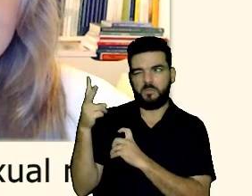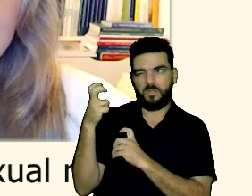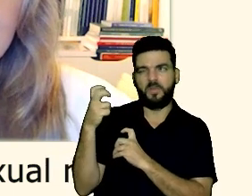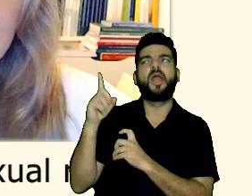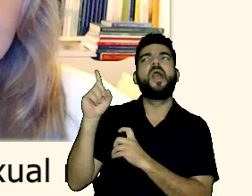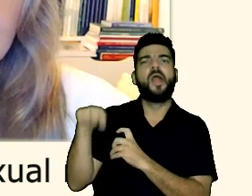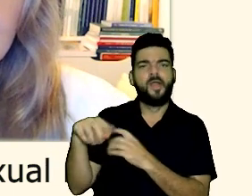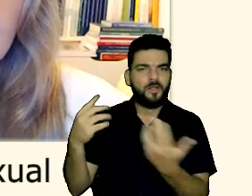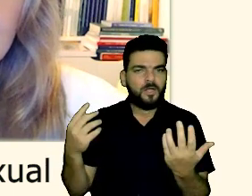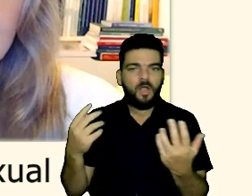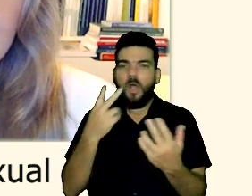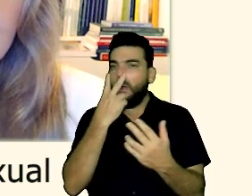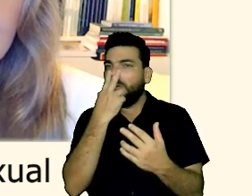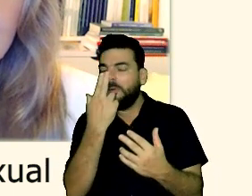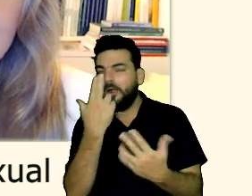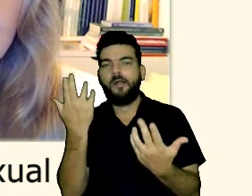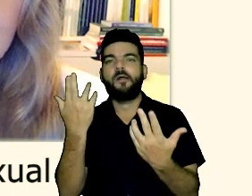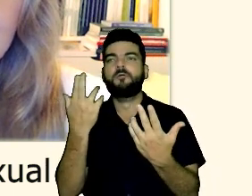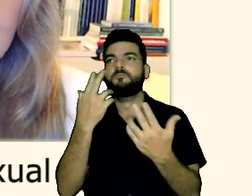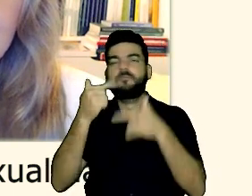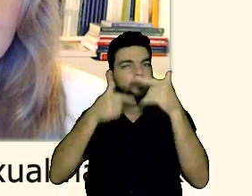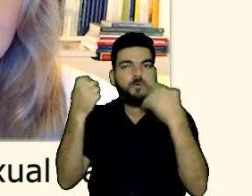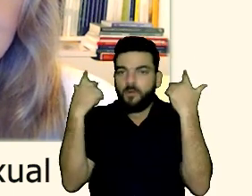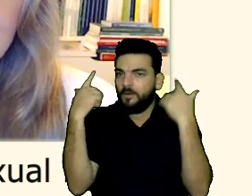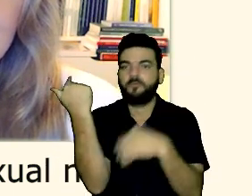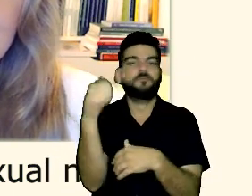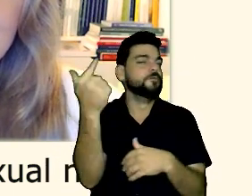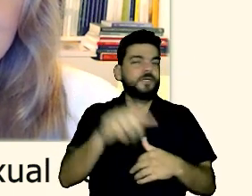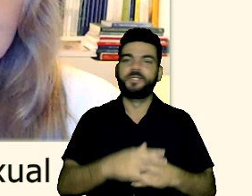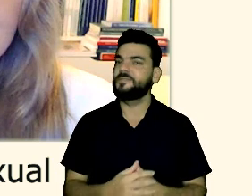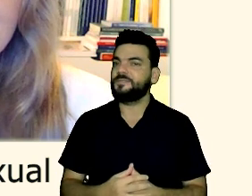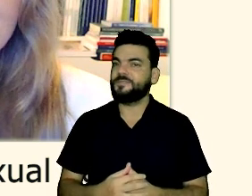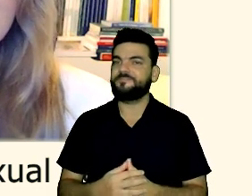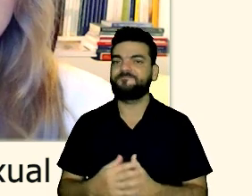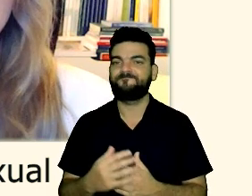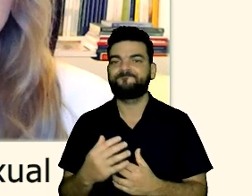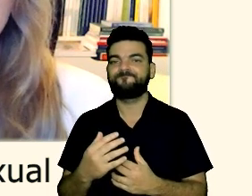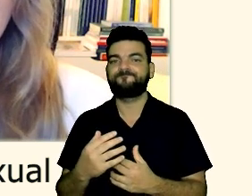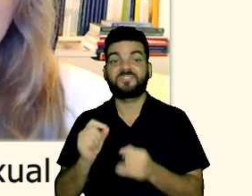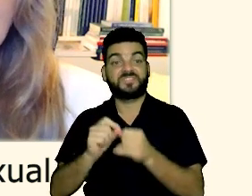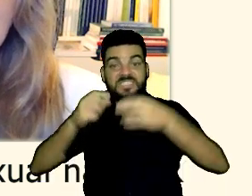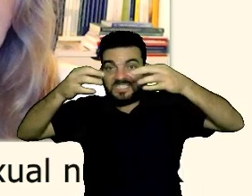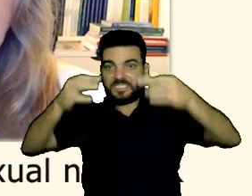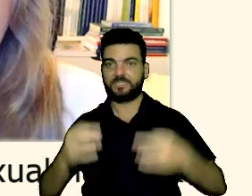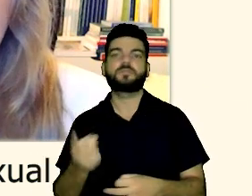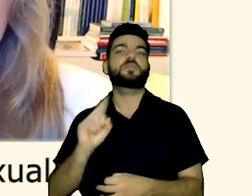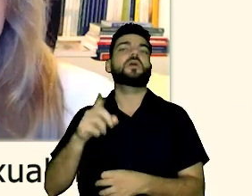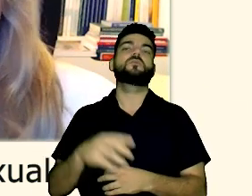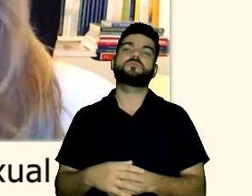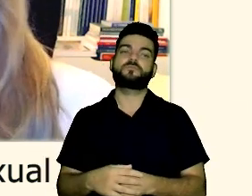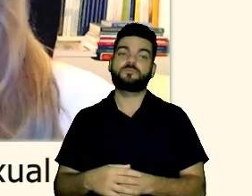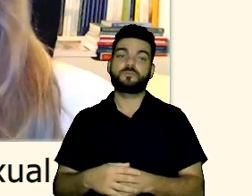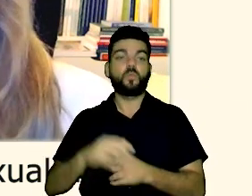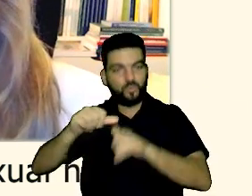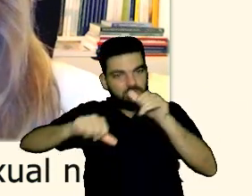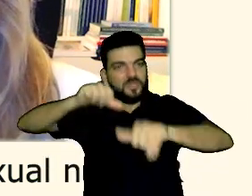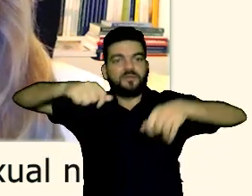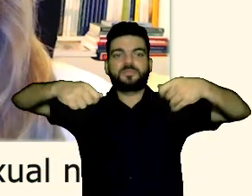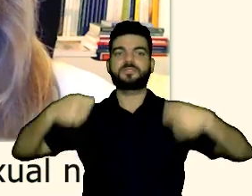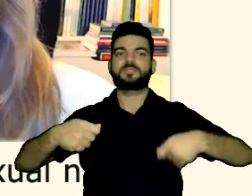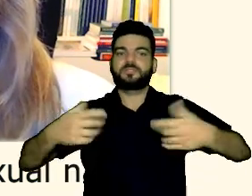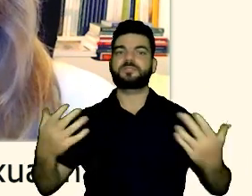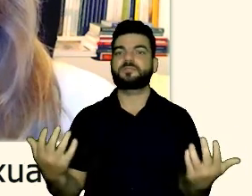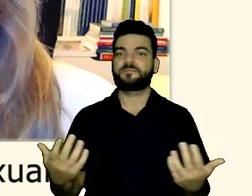não é a forma de atuação normal dentro das relações de trabalho, e que possa, de alguma maneira, buscar ajuda, e que essa ajuda possa